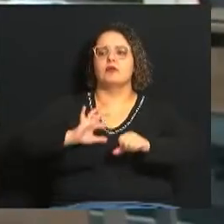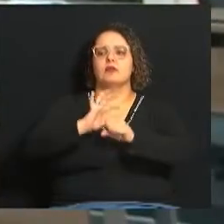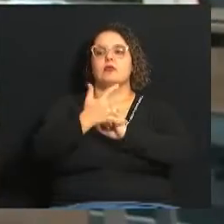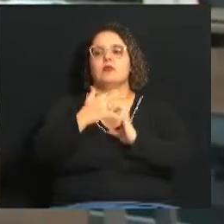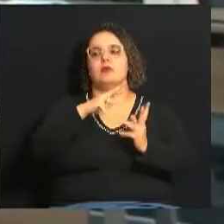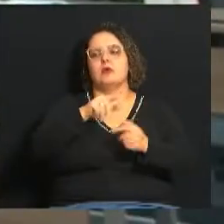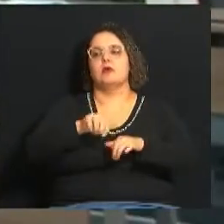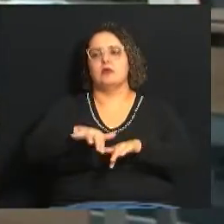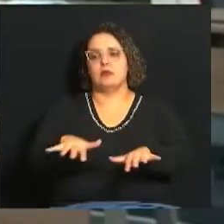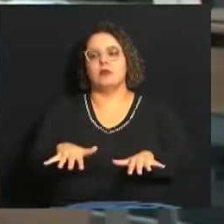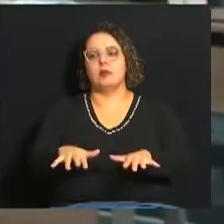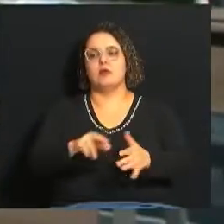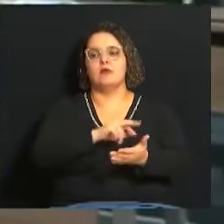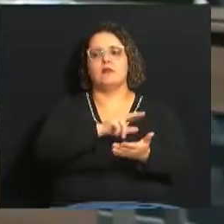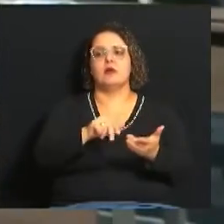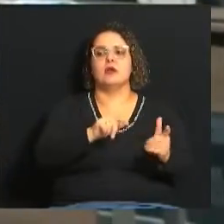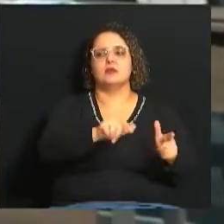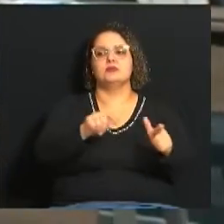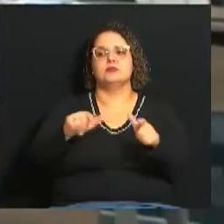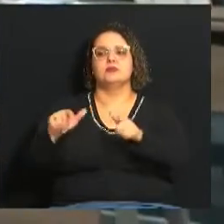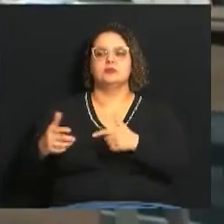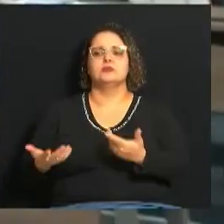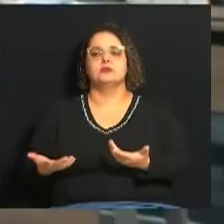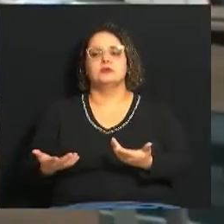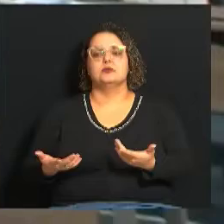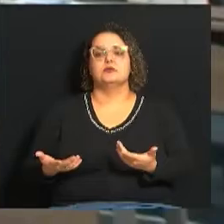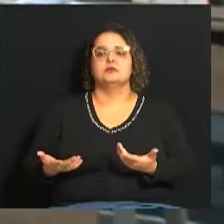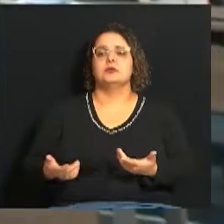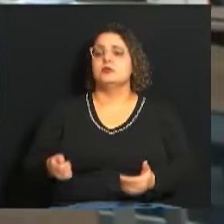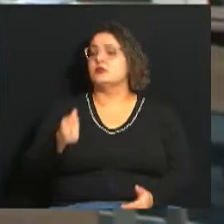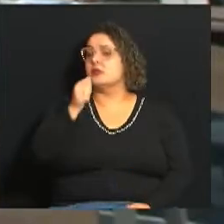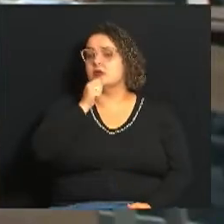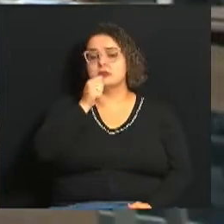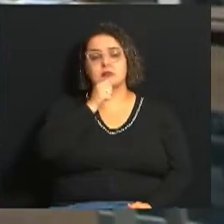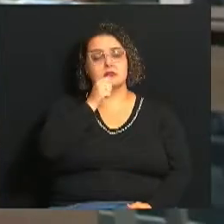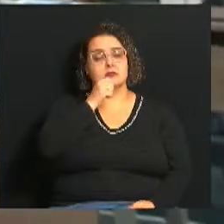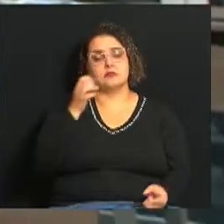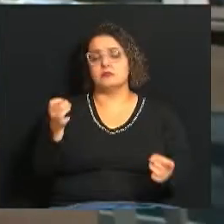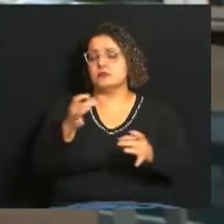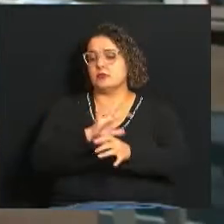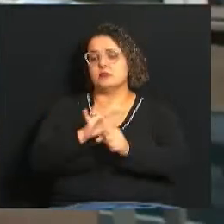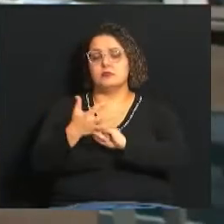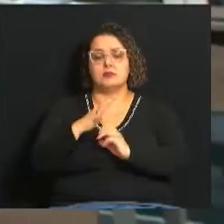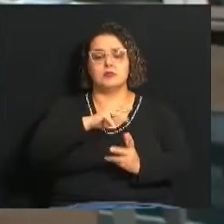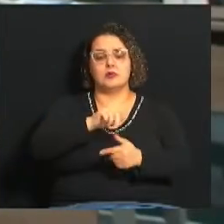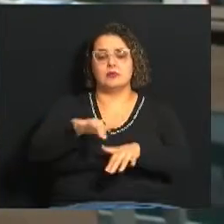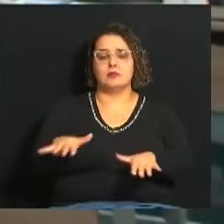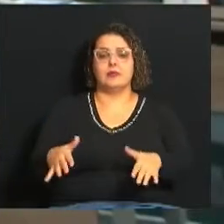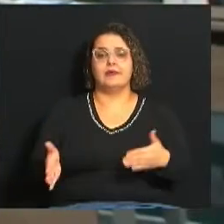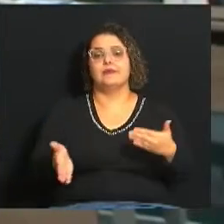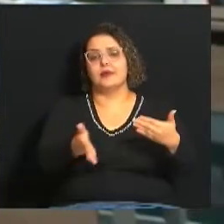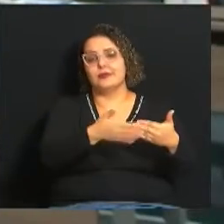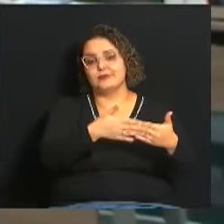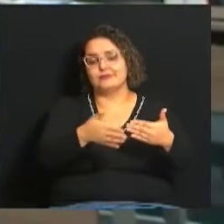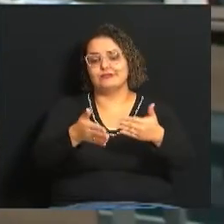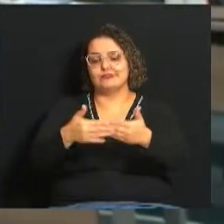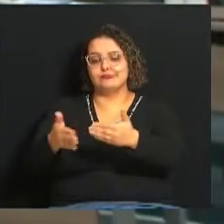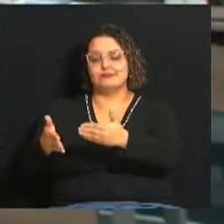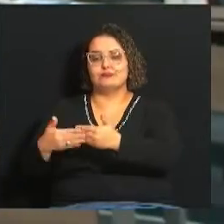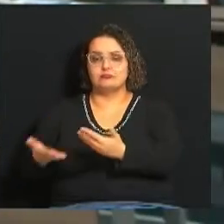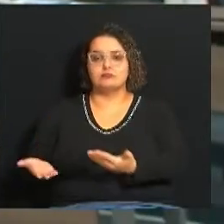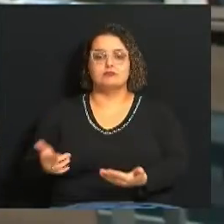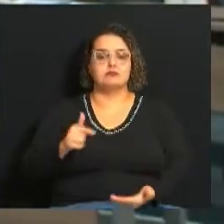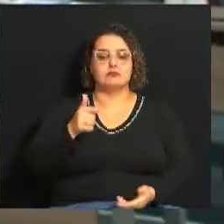muitos estabelecimentos ficaram e ainda não terminou, ficaram aí um tempo fechado e sem